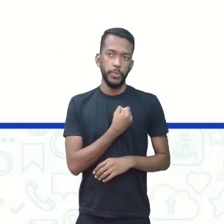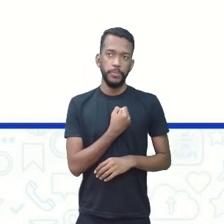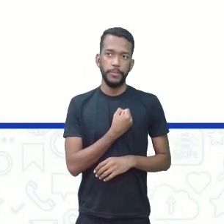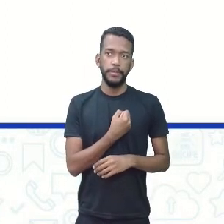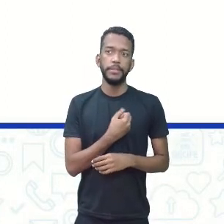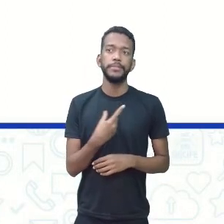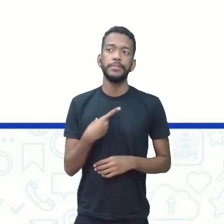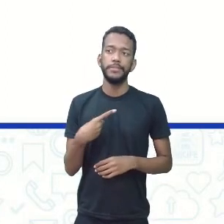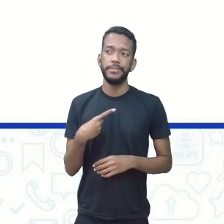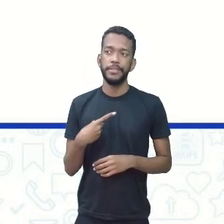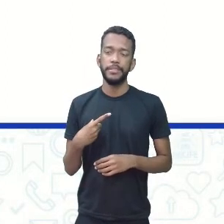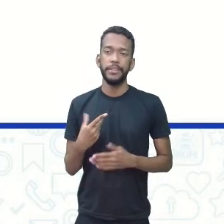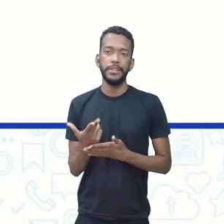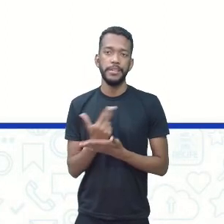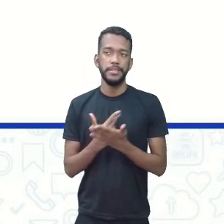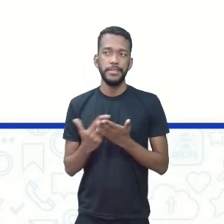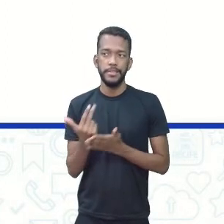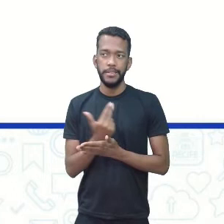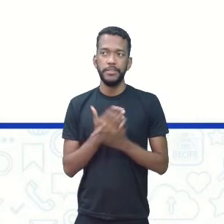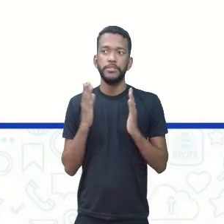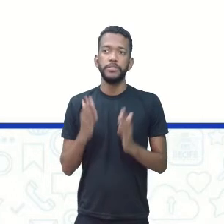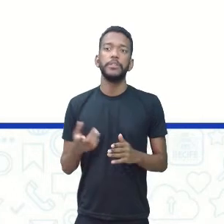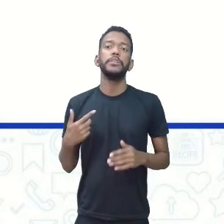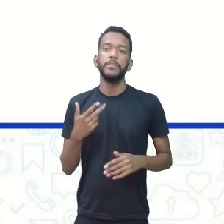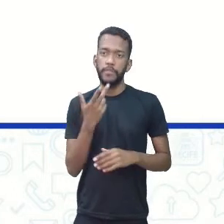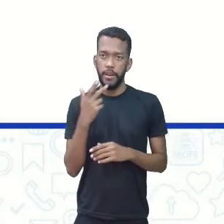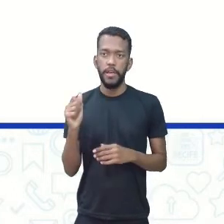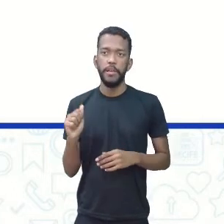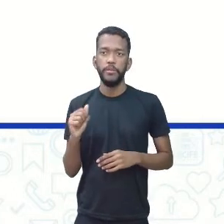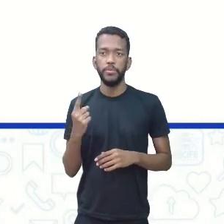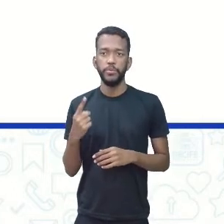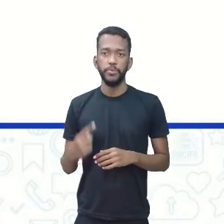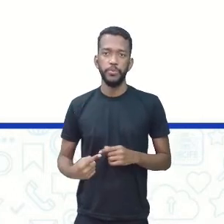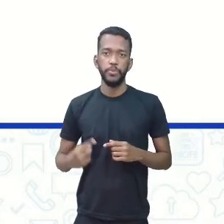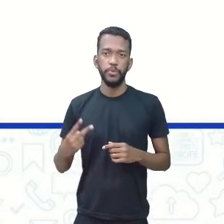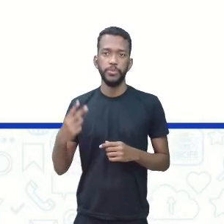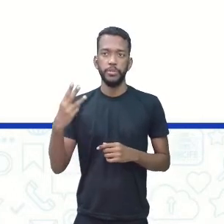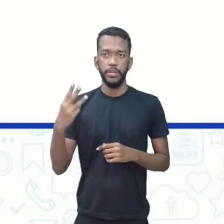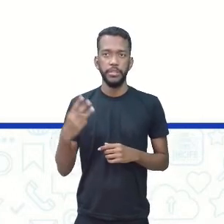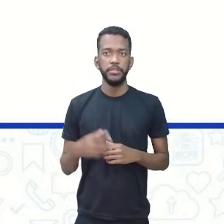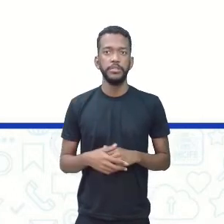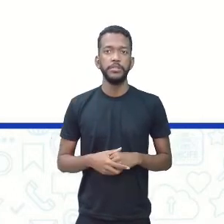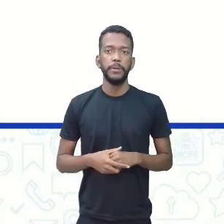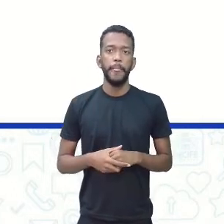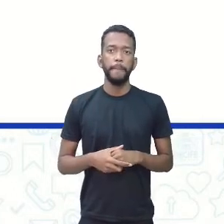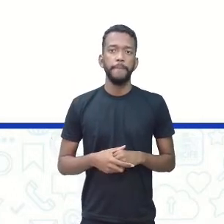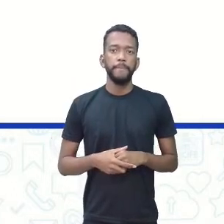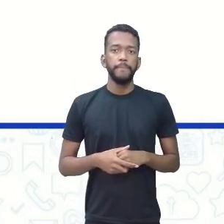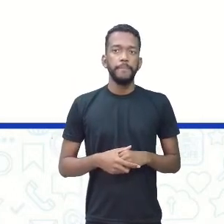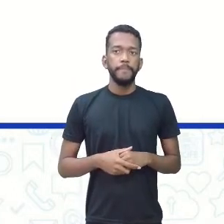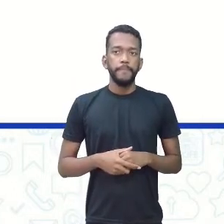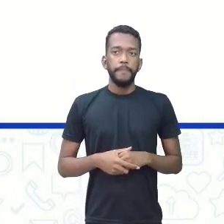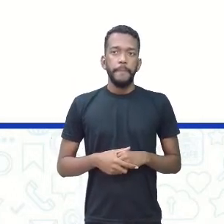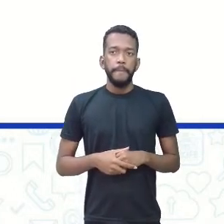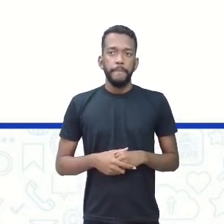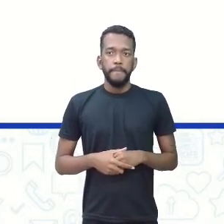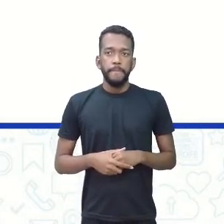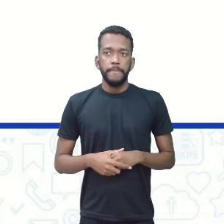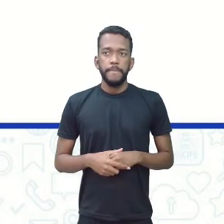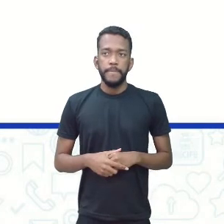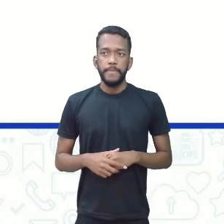um desenho, coloquei aí e fiz a numeração. O número 1, o 2 e o 3. E aí eu quero que vocês